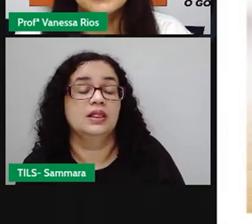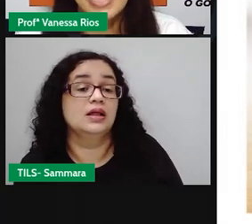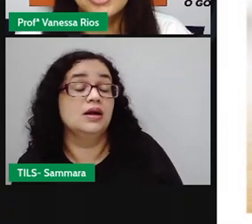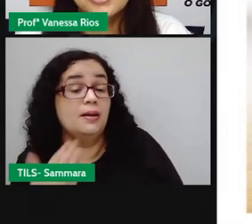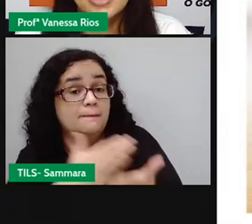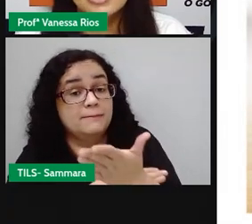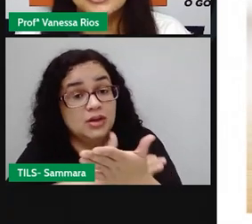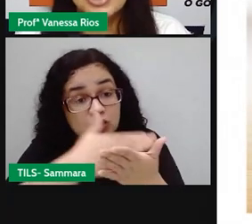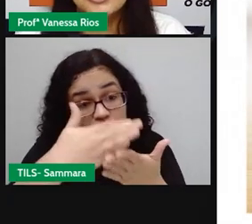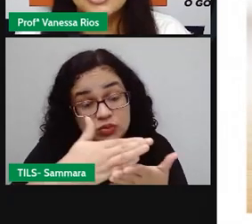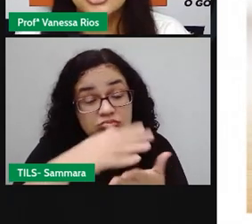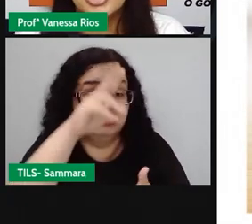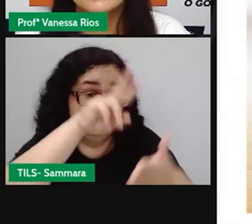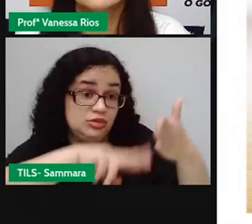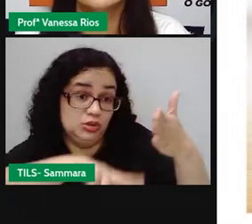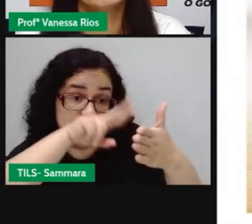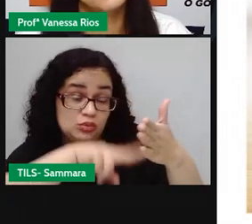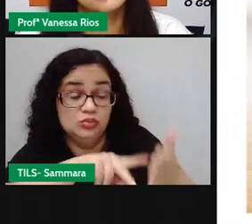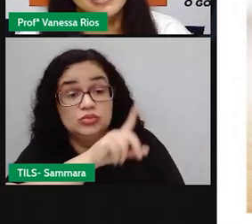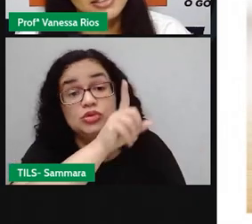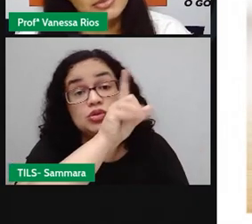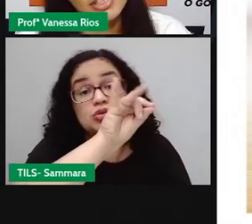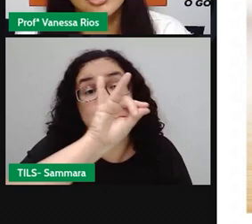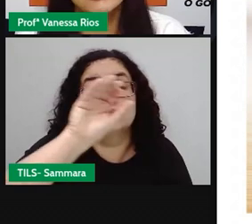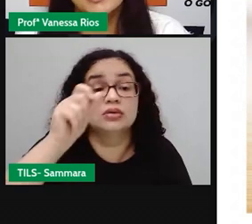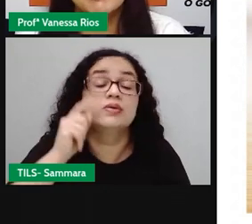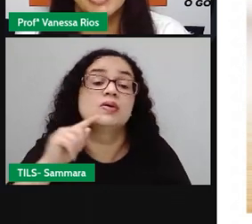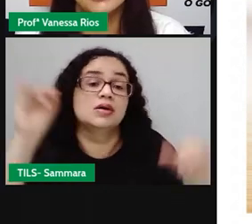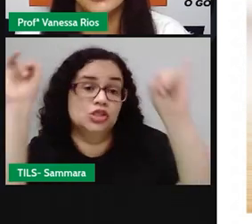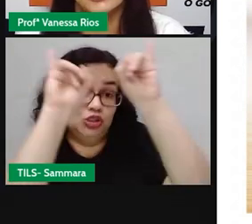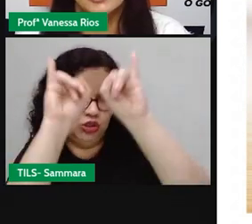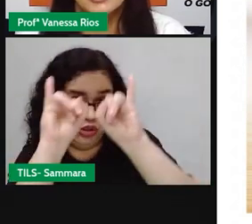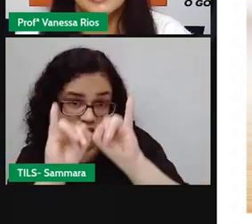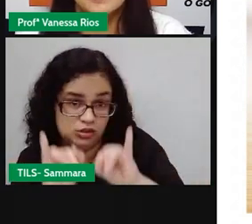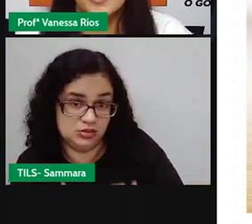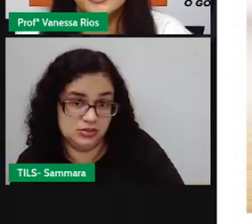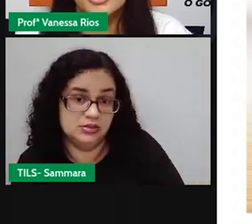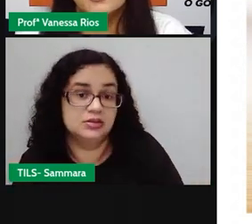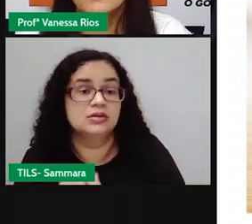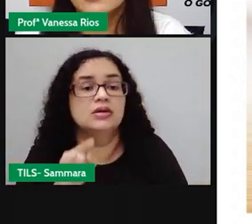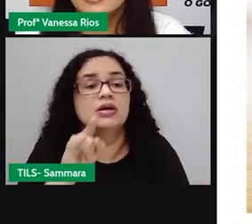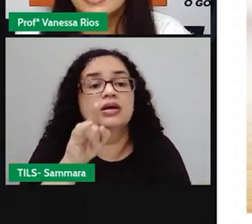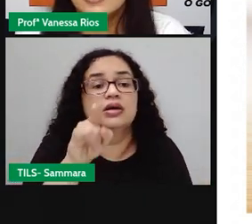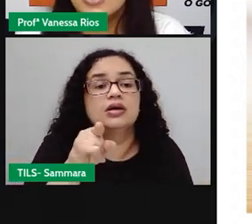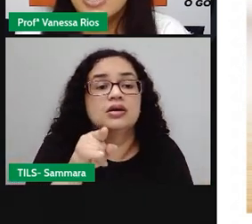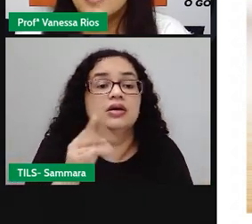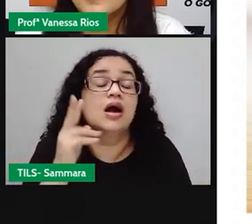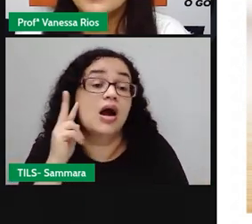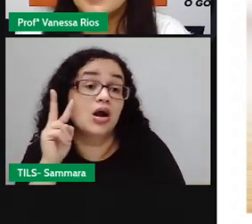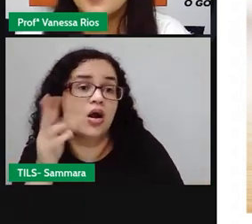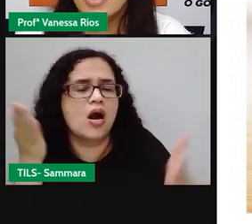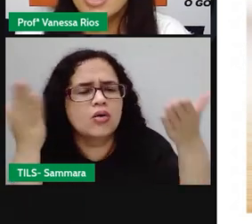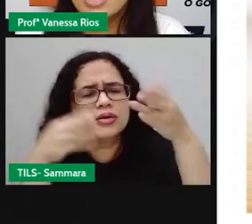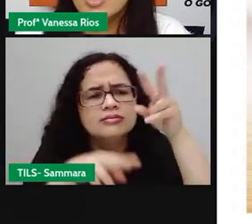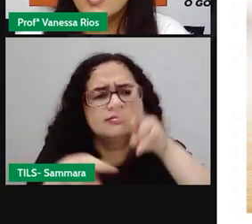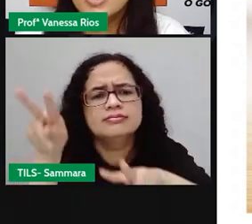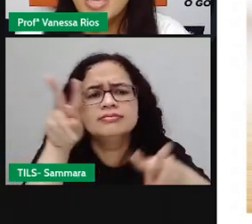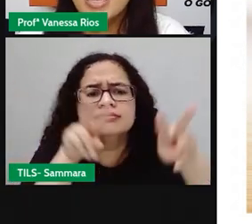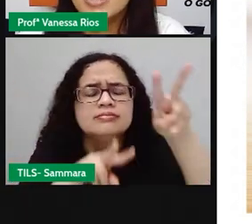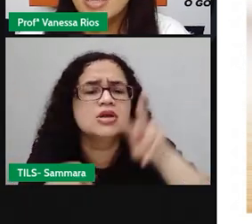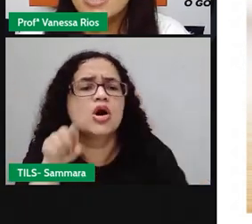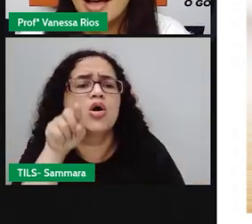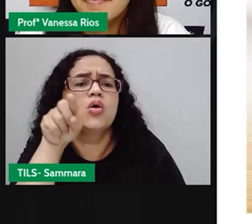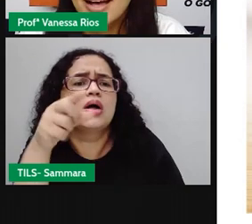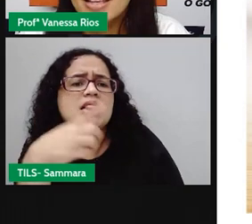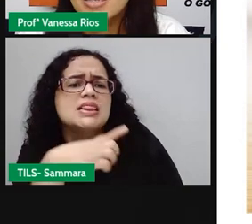Para começar a nossa leitura do dia, também a leitura de uma imagem. E eu gostaria que vocês agora observassem o